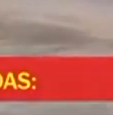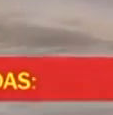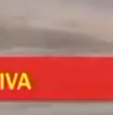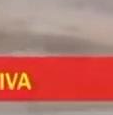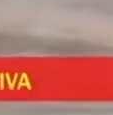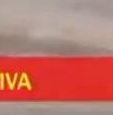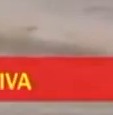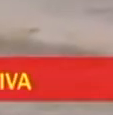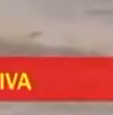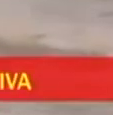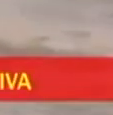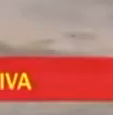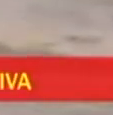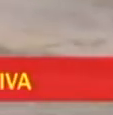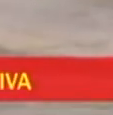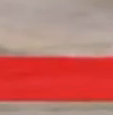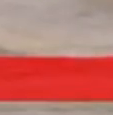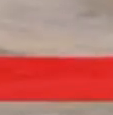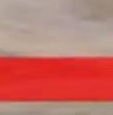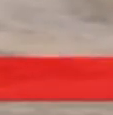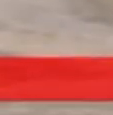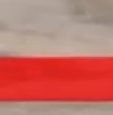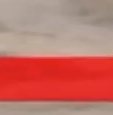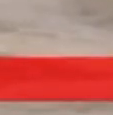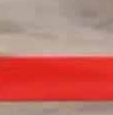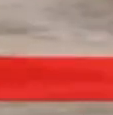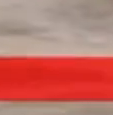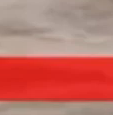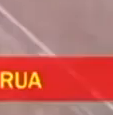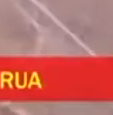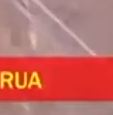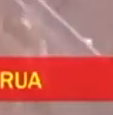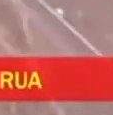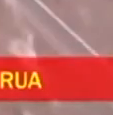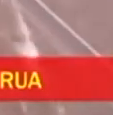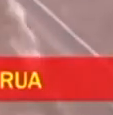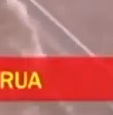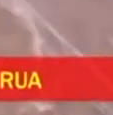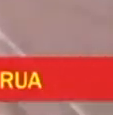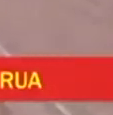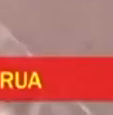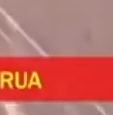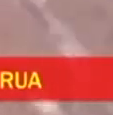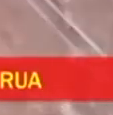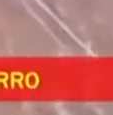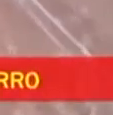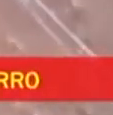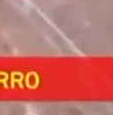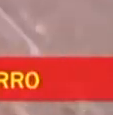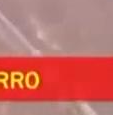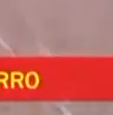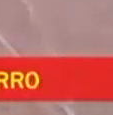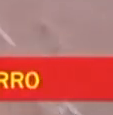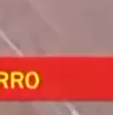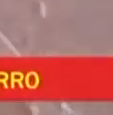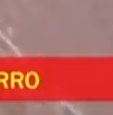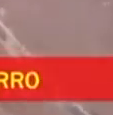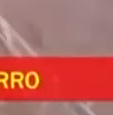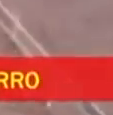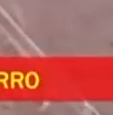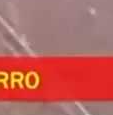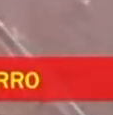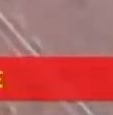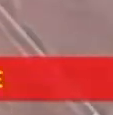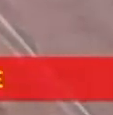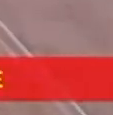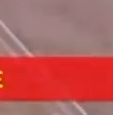inundadas. Procure sempre uma alternativa de caminho mais seguro. Caso a água comece a tomar a rua e for possível abandonar